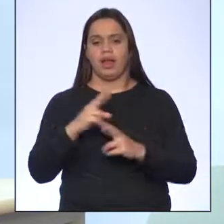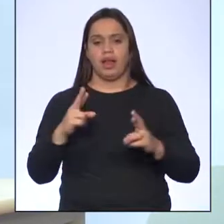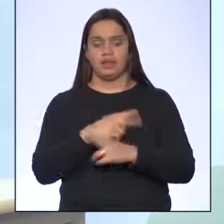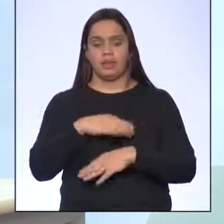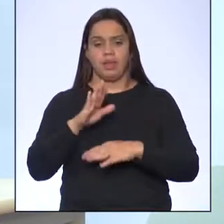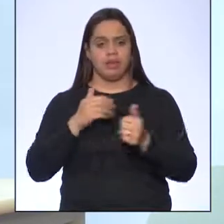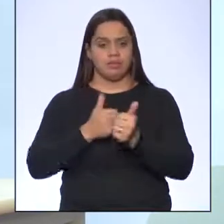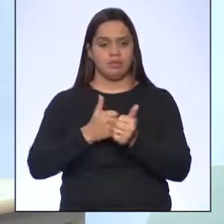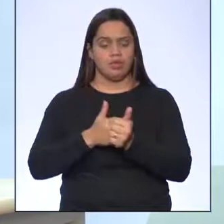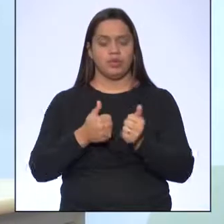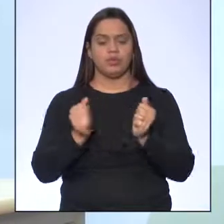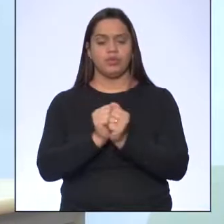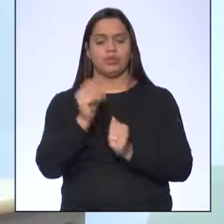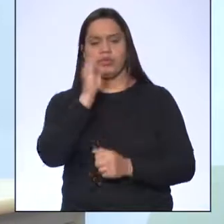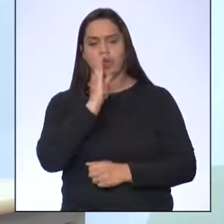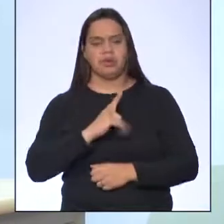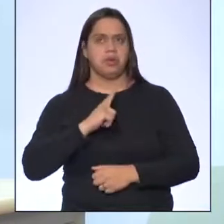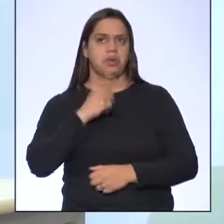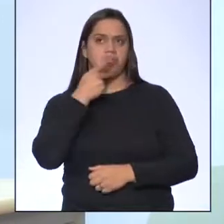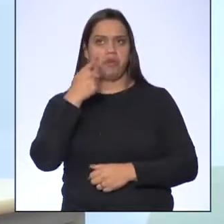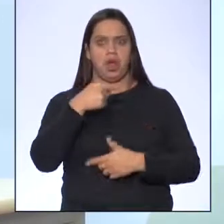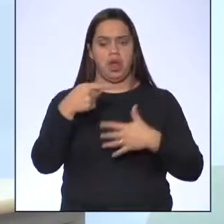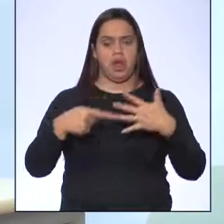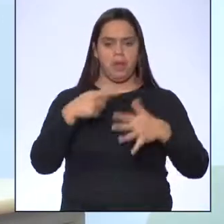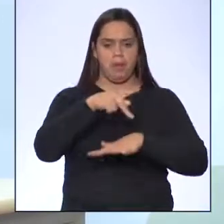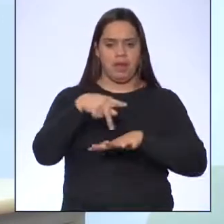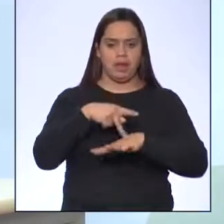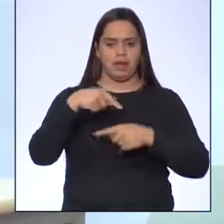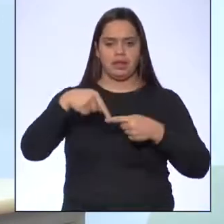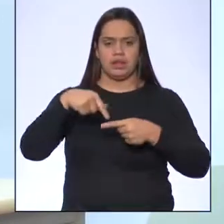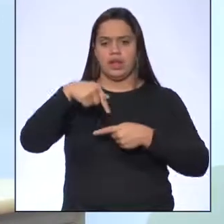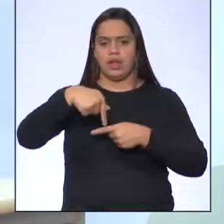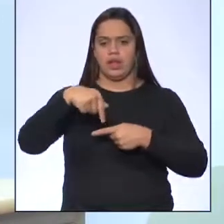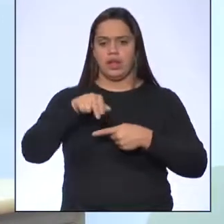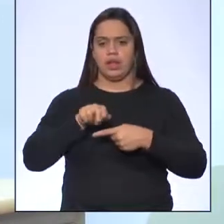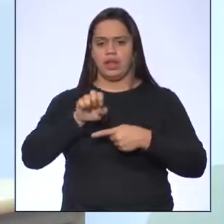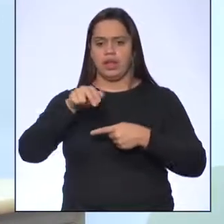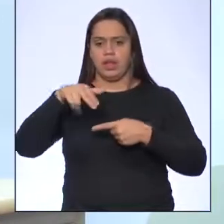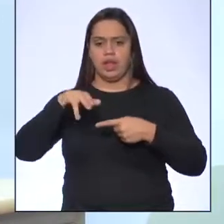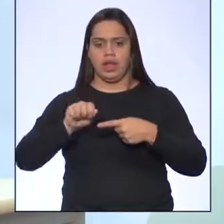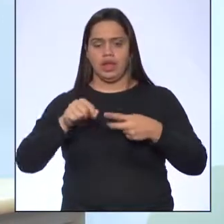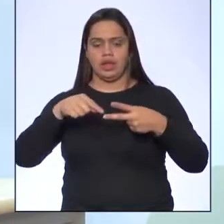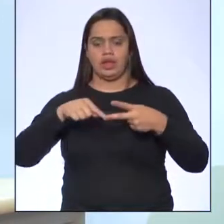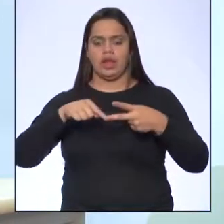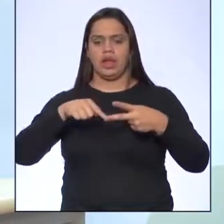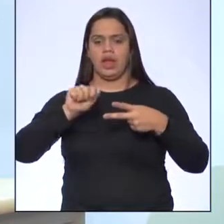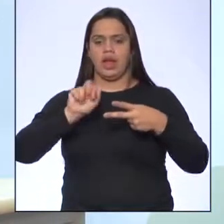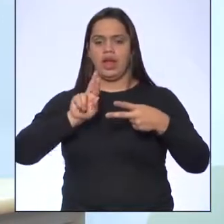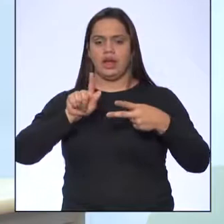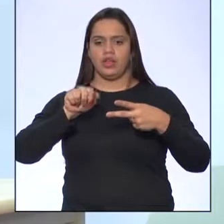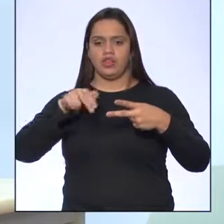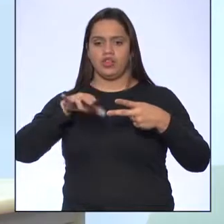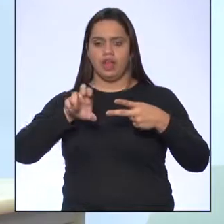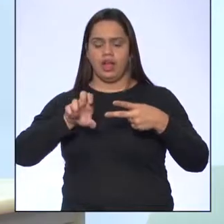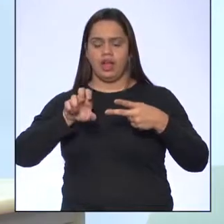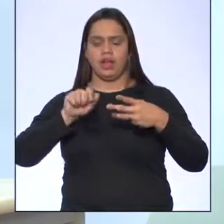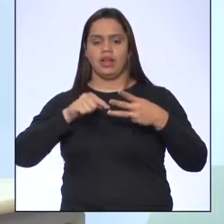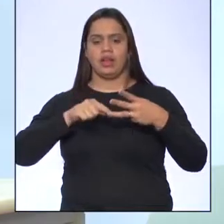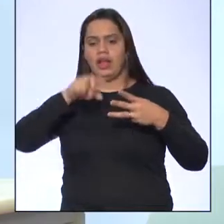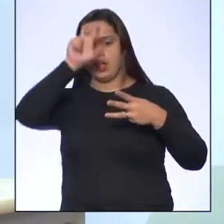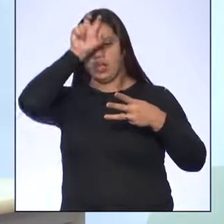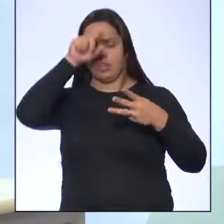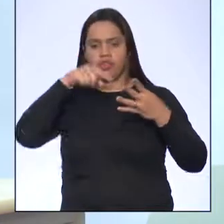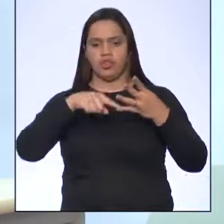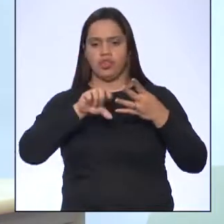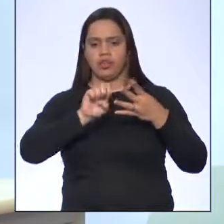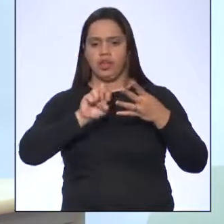alguns países, né, a gente pode citar o Quênia, Argélia, Egito, Etiópia, Serra